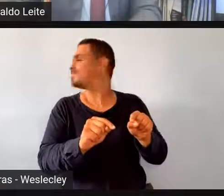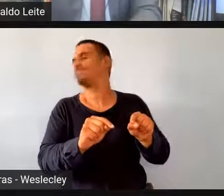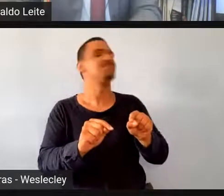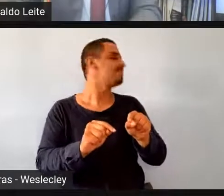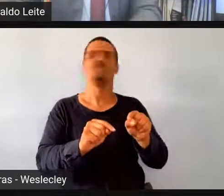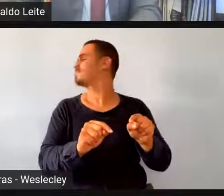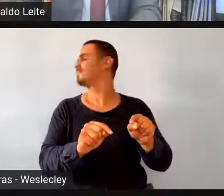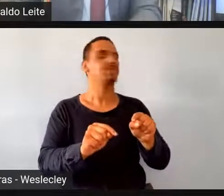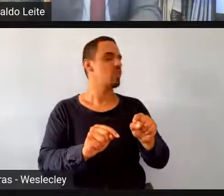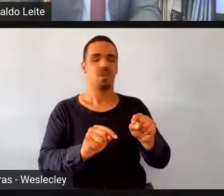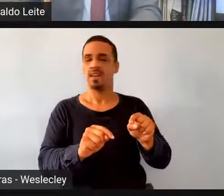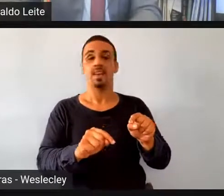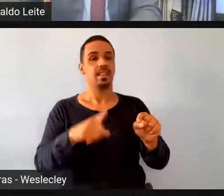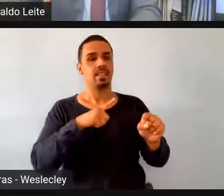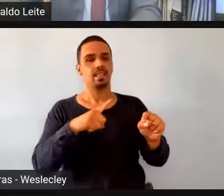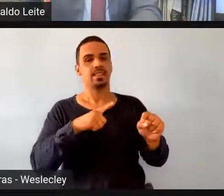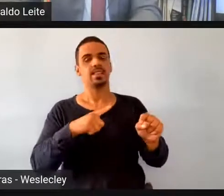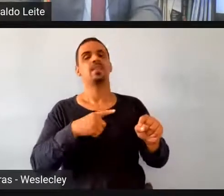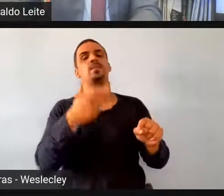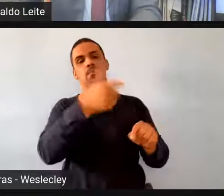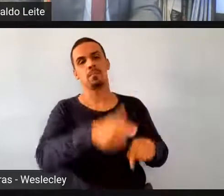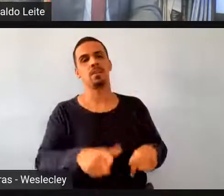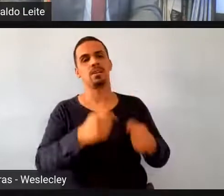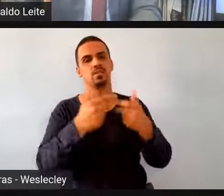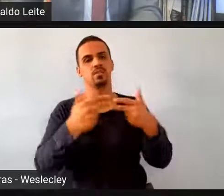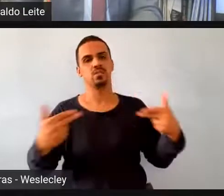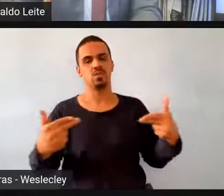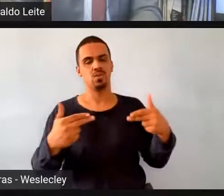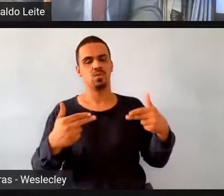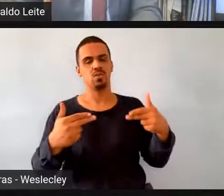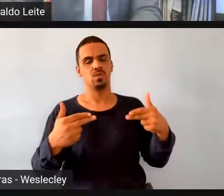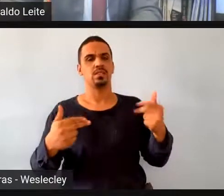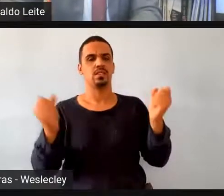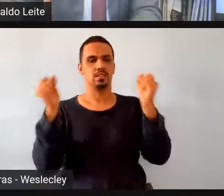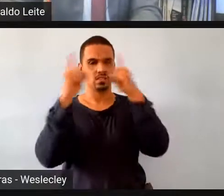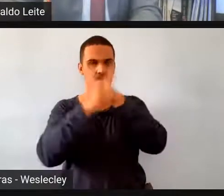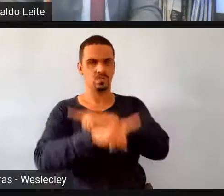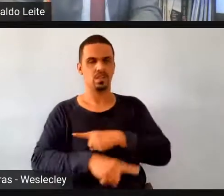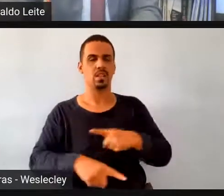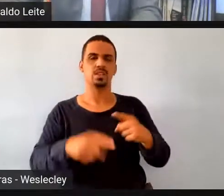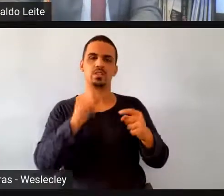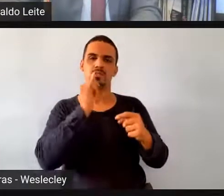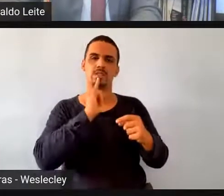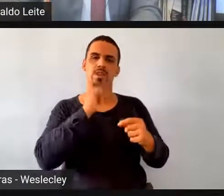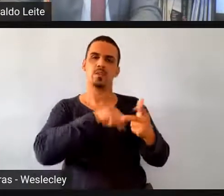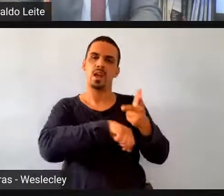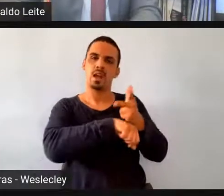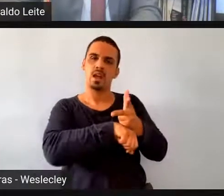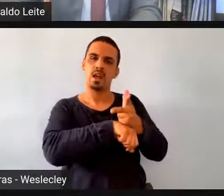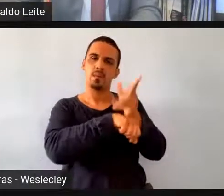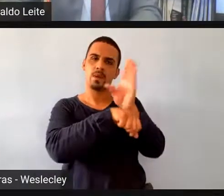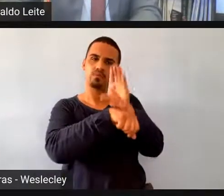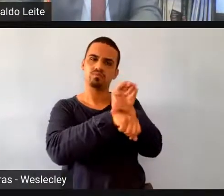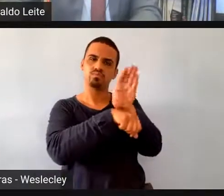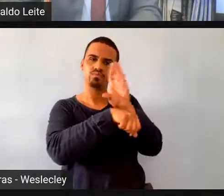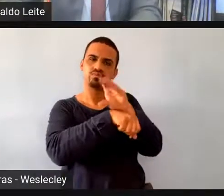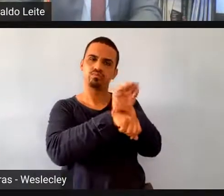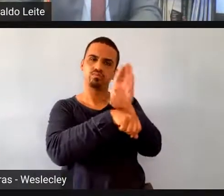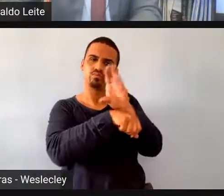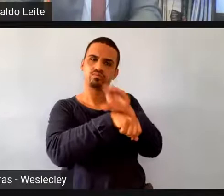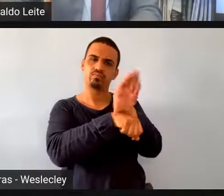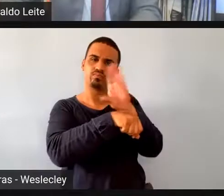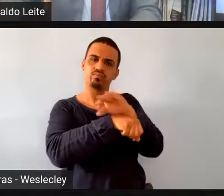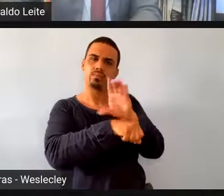tem distritos de magnitude muito grande, pelo menos no caso das câmaras. Haverá municípios pequenos, no caso das